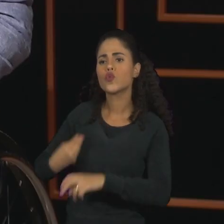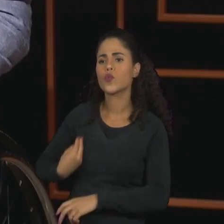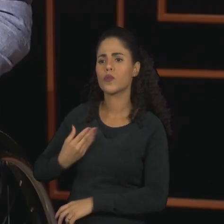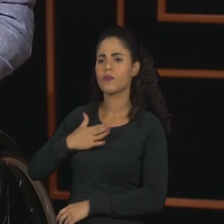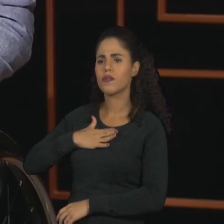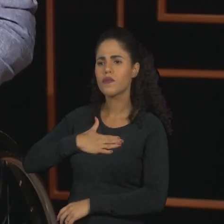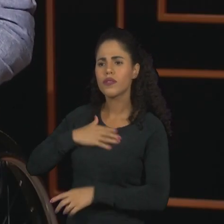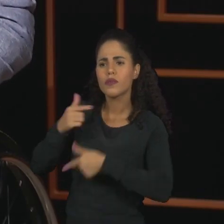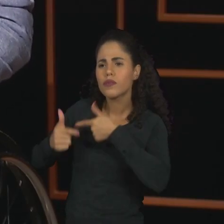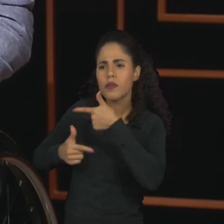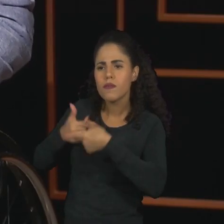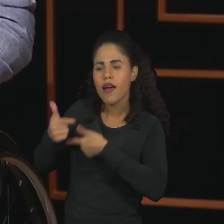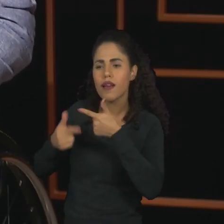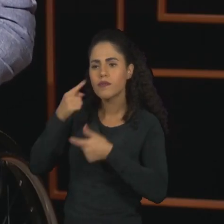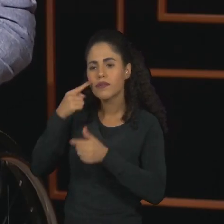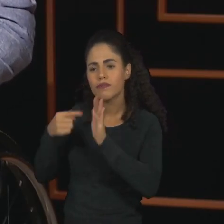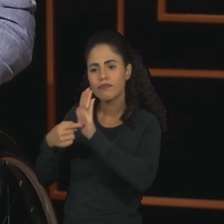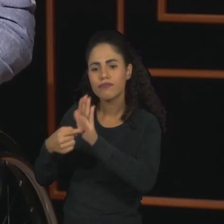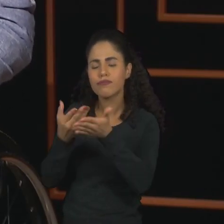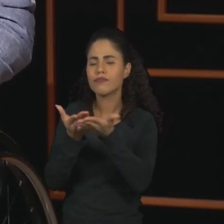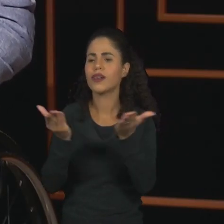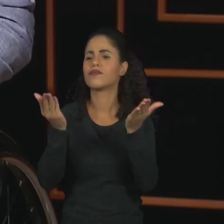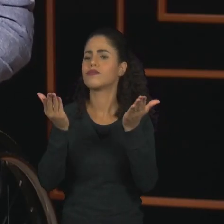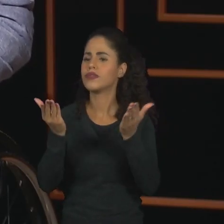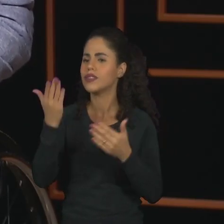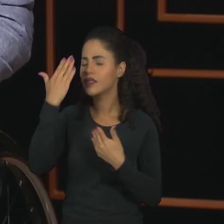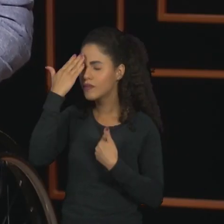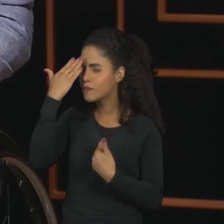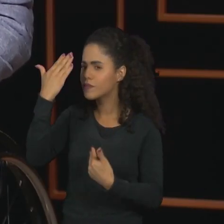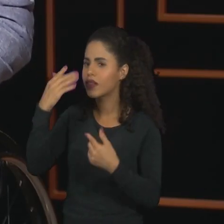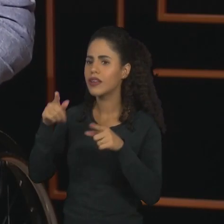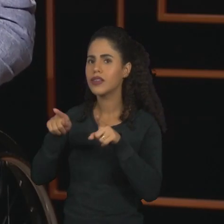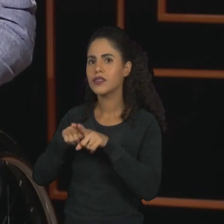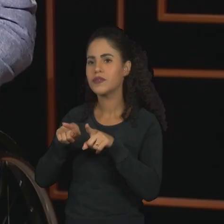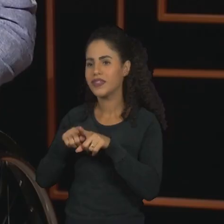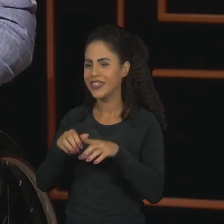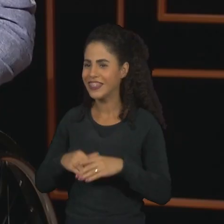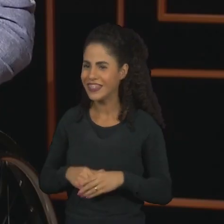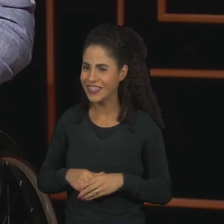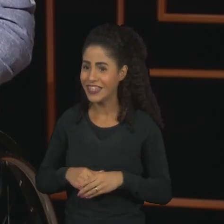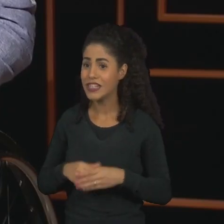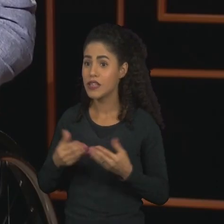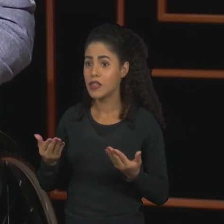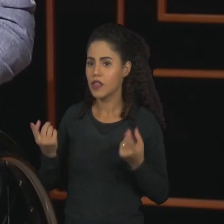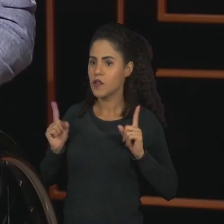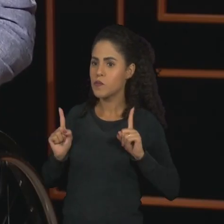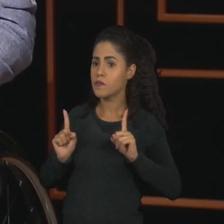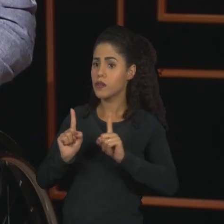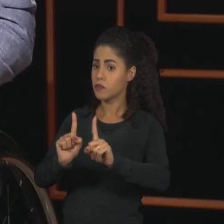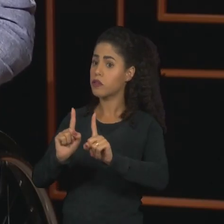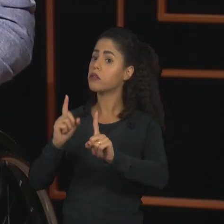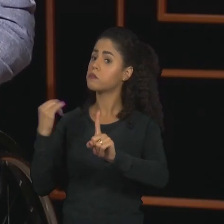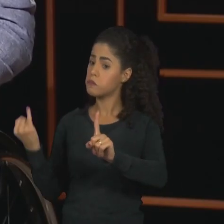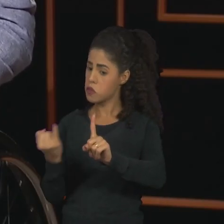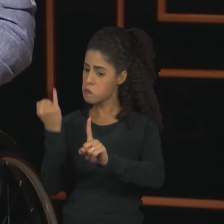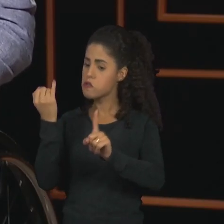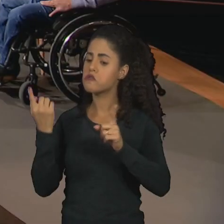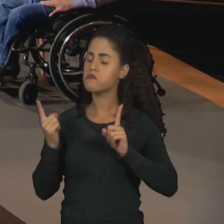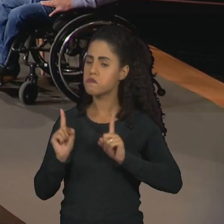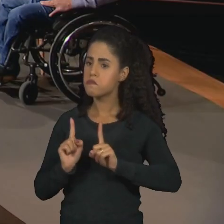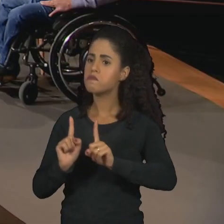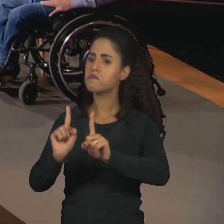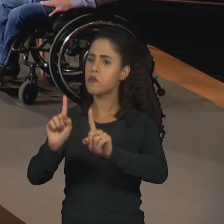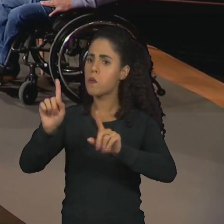um pouquinho da minha vida, né, registrado, através do Persona, que é